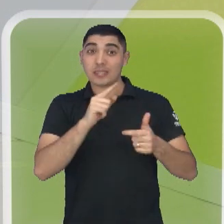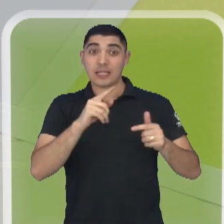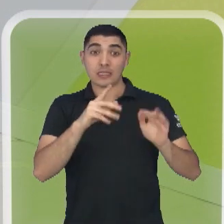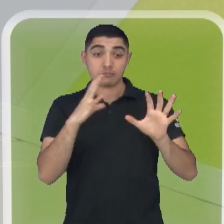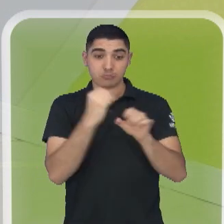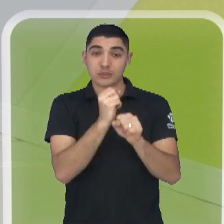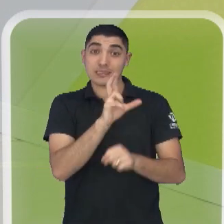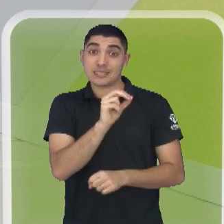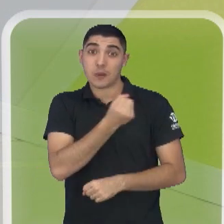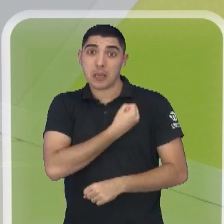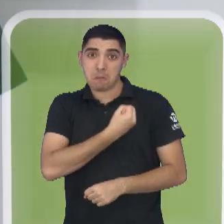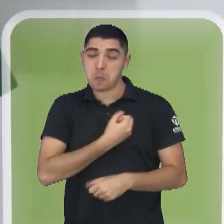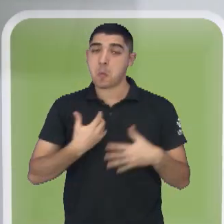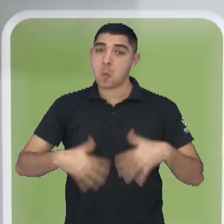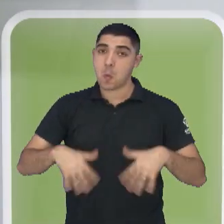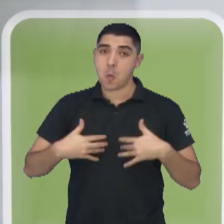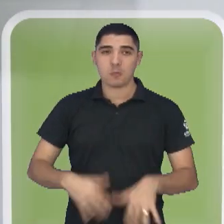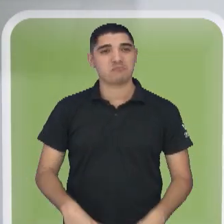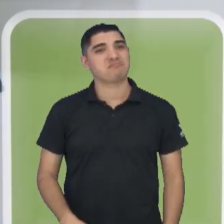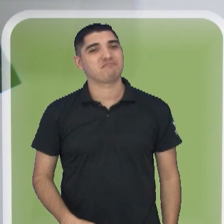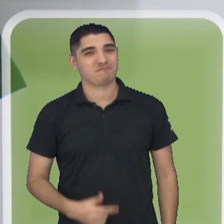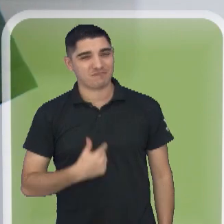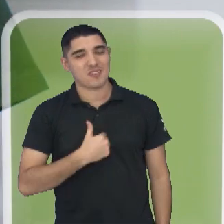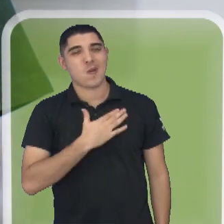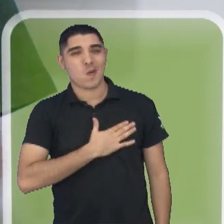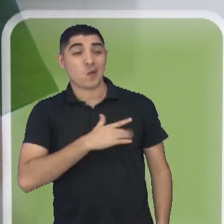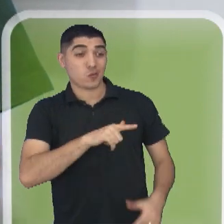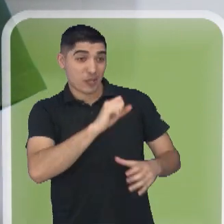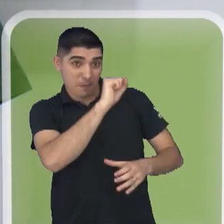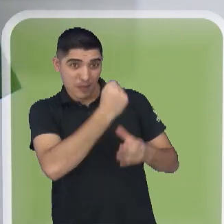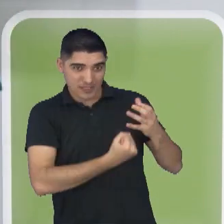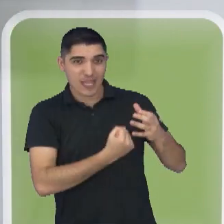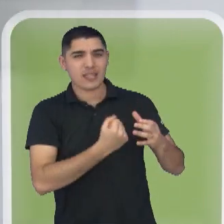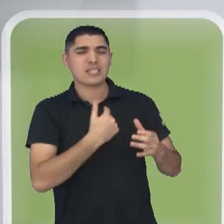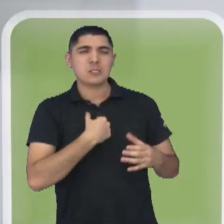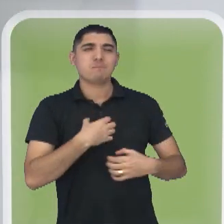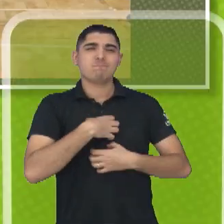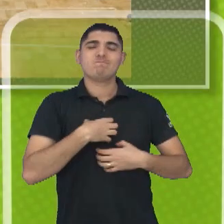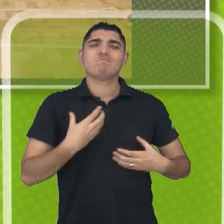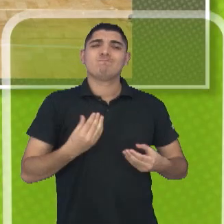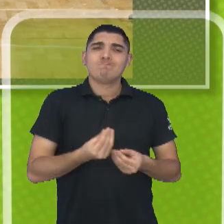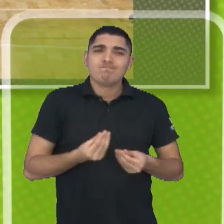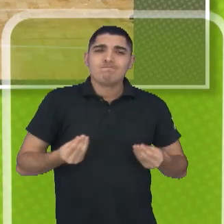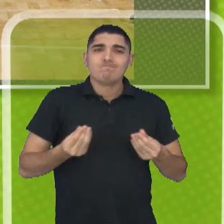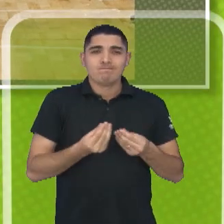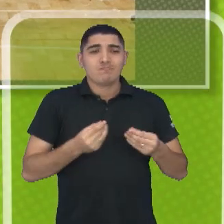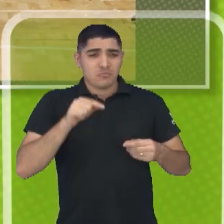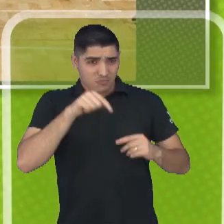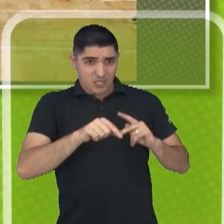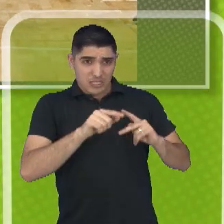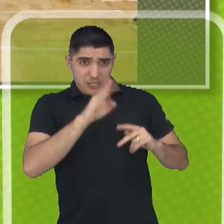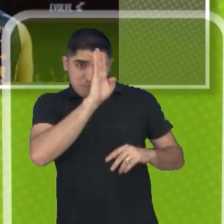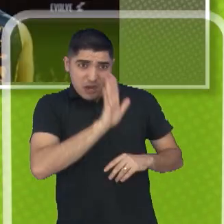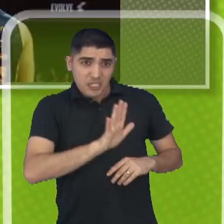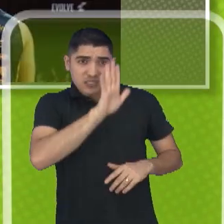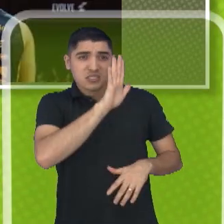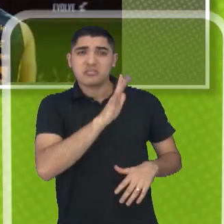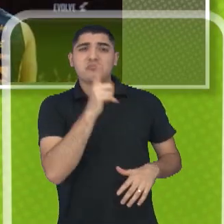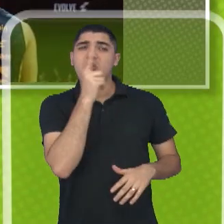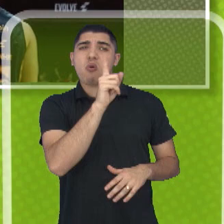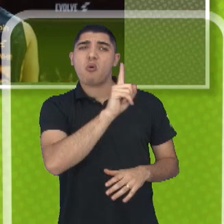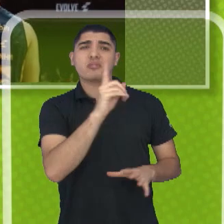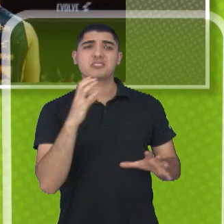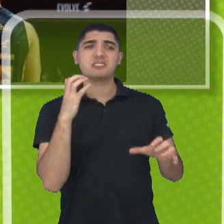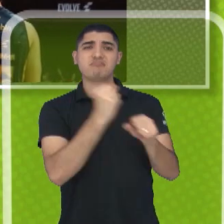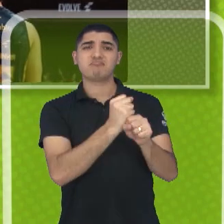nessa partida, hein, Brunão? Eu gosto quando no basquete, eu sinto um pouco de falta que os resultados no basquete não chegam pelo menos no Brasil, não chegam